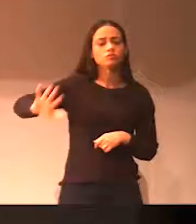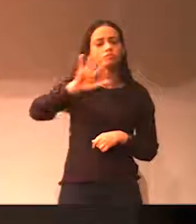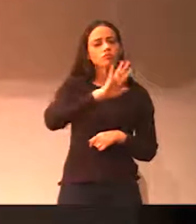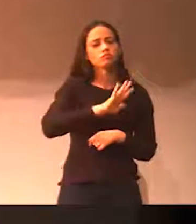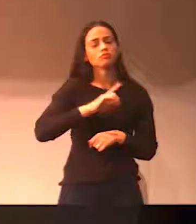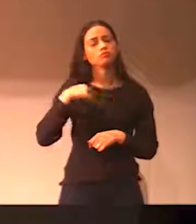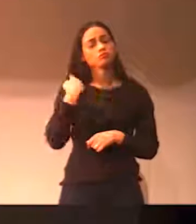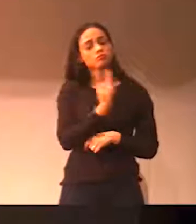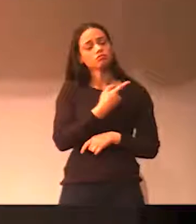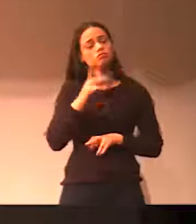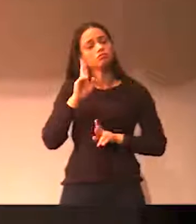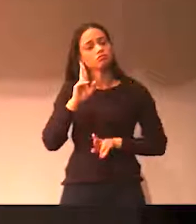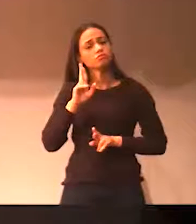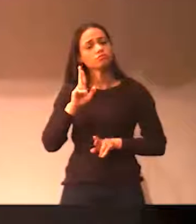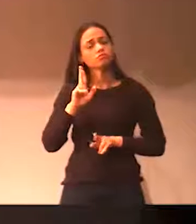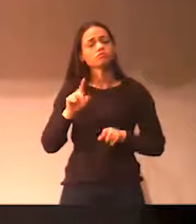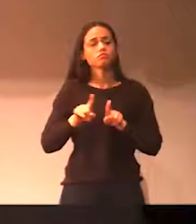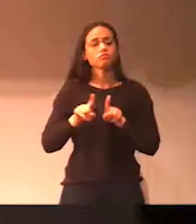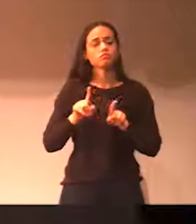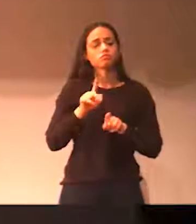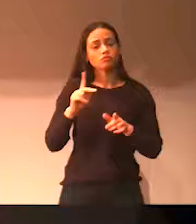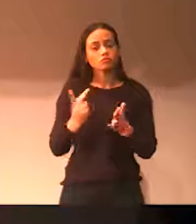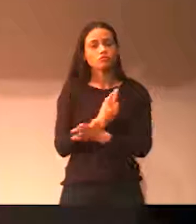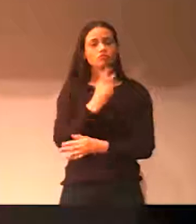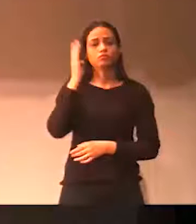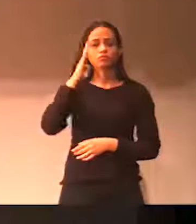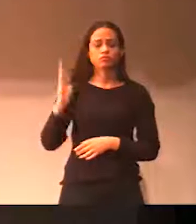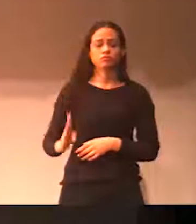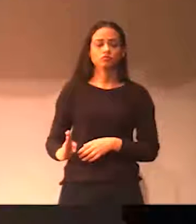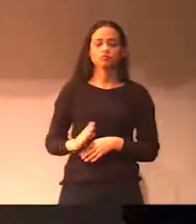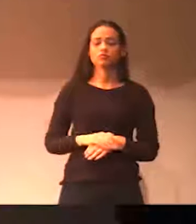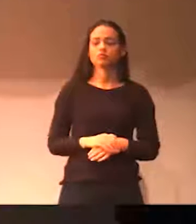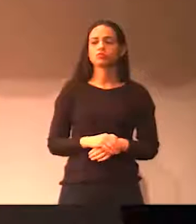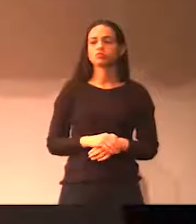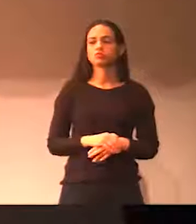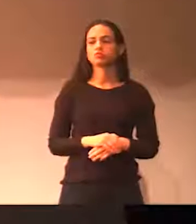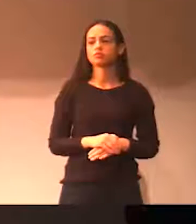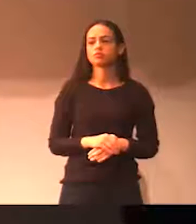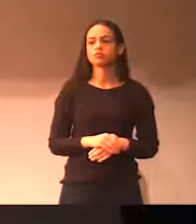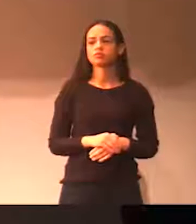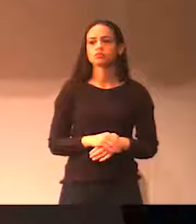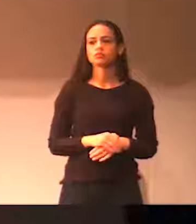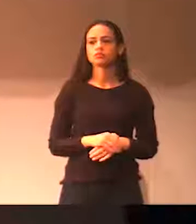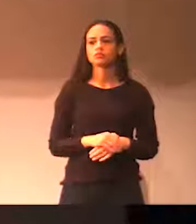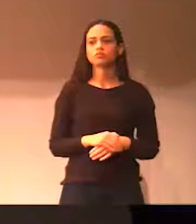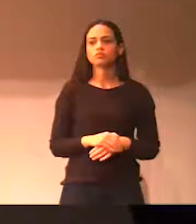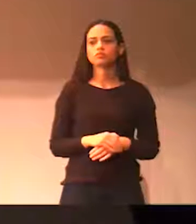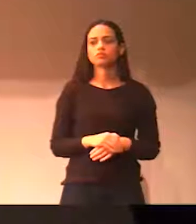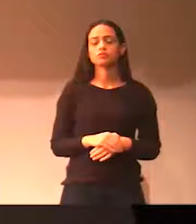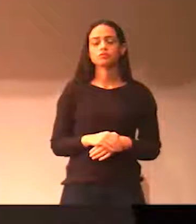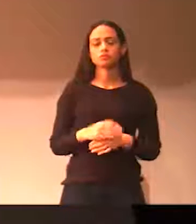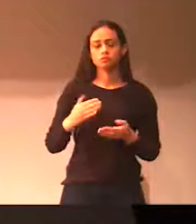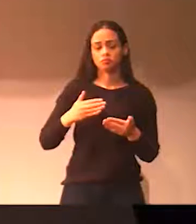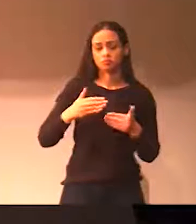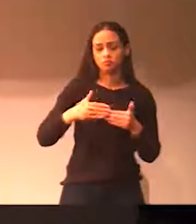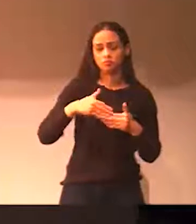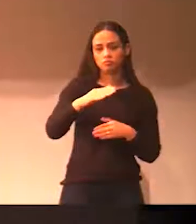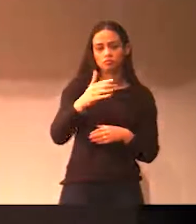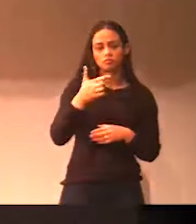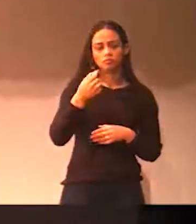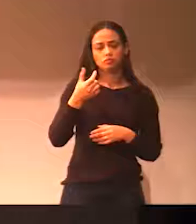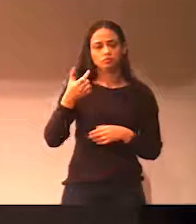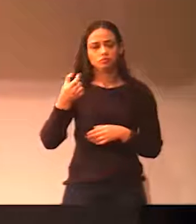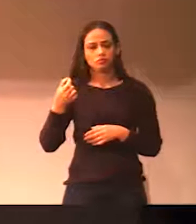país. O IBGE exige, para você ver a importância da causa, né? Que a partir de 2020 haja censo de